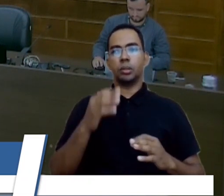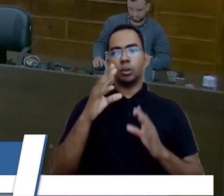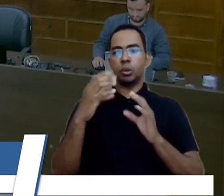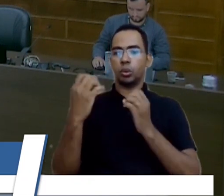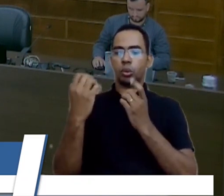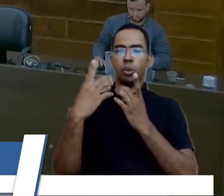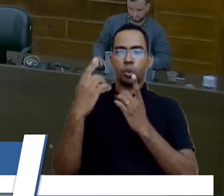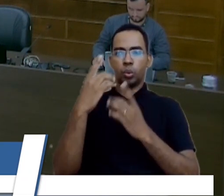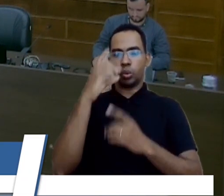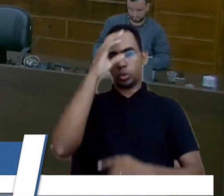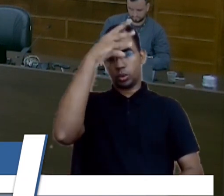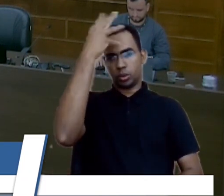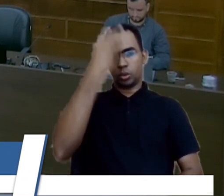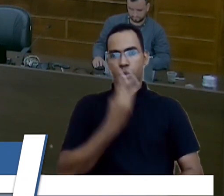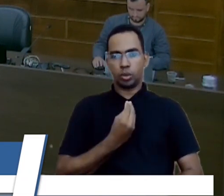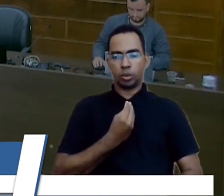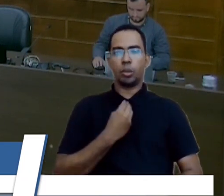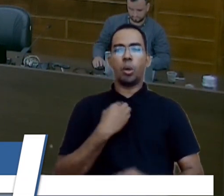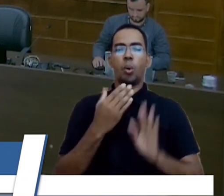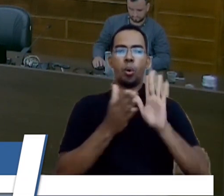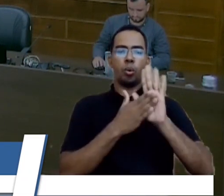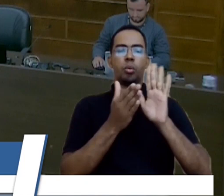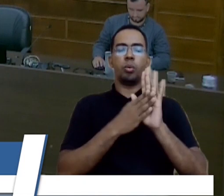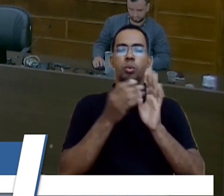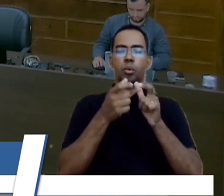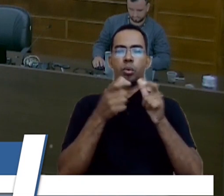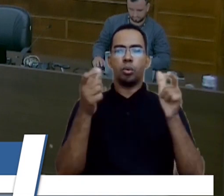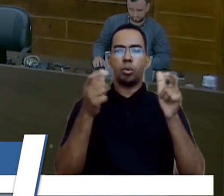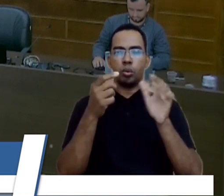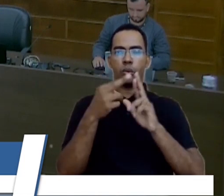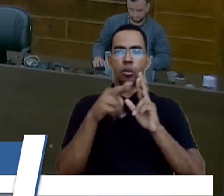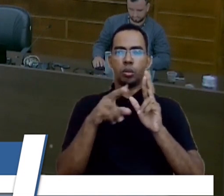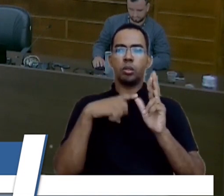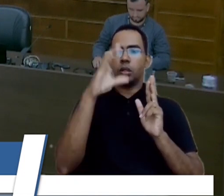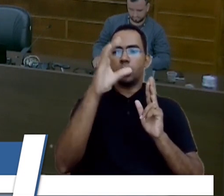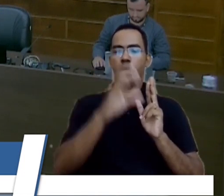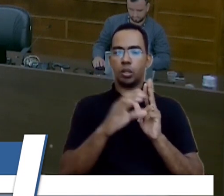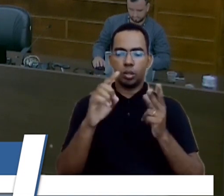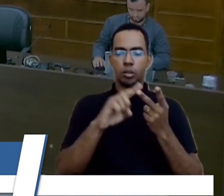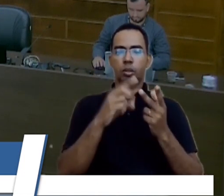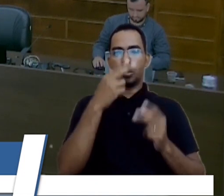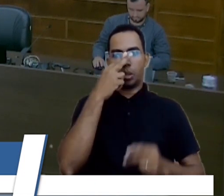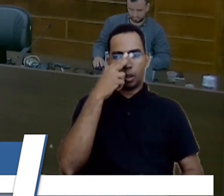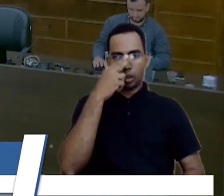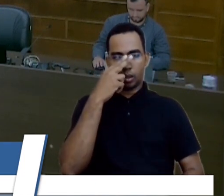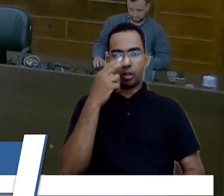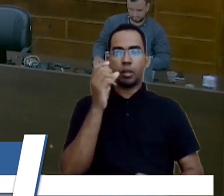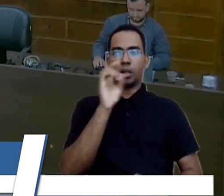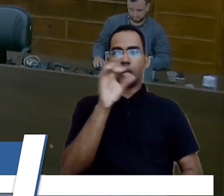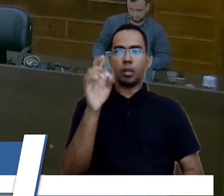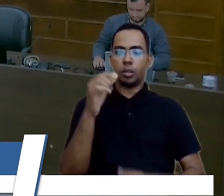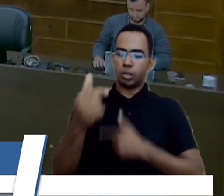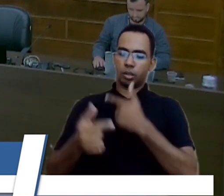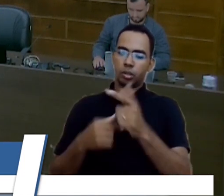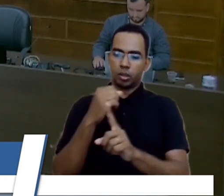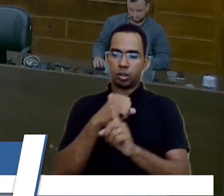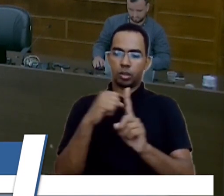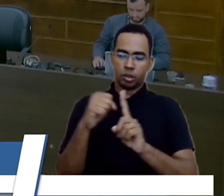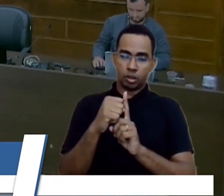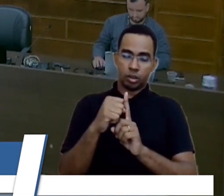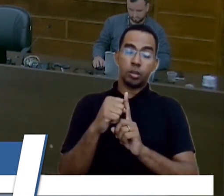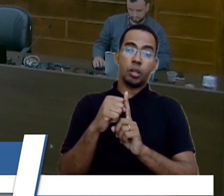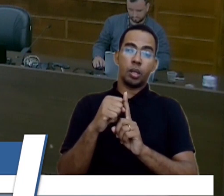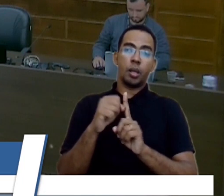amor ao próximo muito grande. Todas as religiões aqui, nós temos católicos, evangélicos, cada um faz seu trabalho social, mas